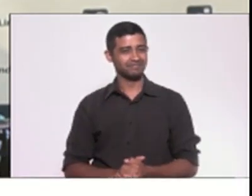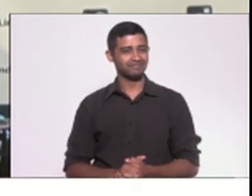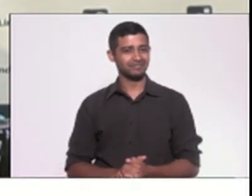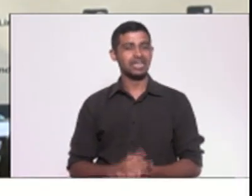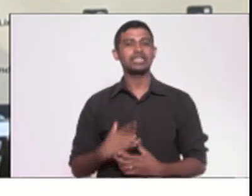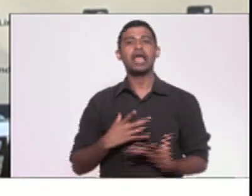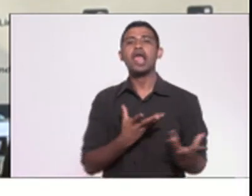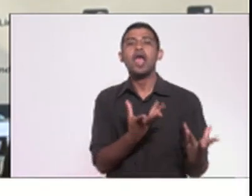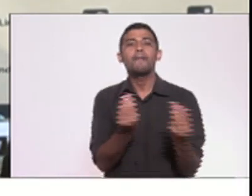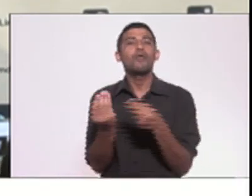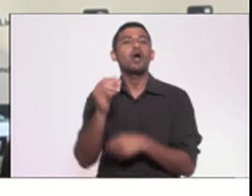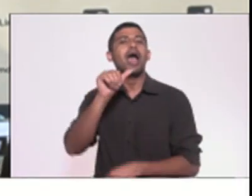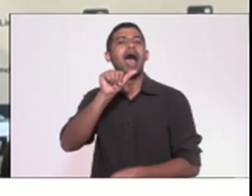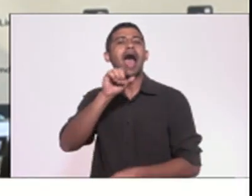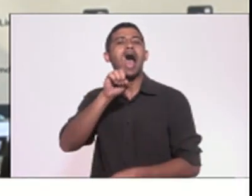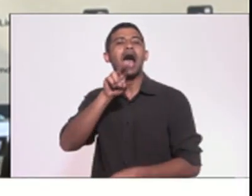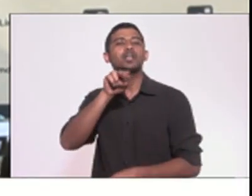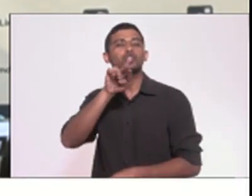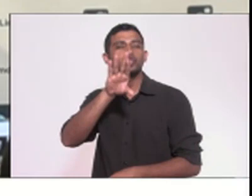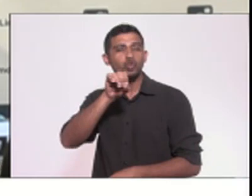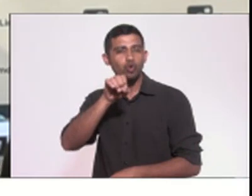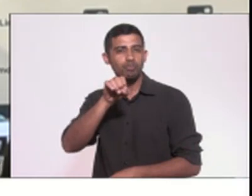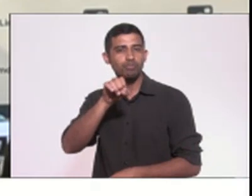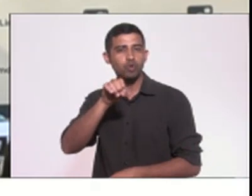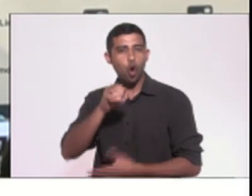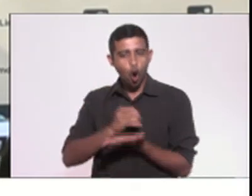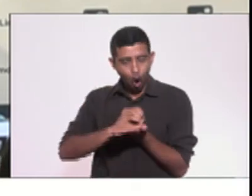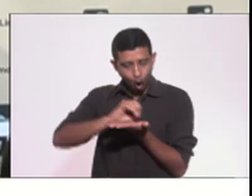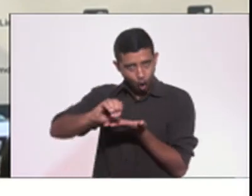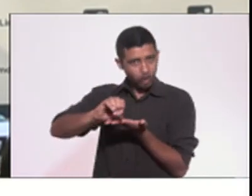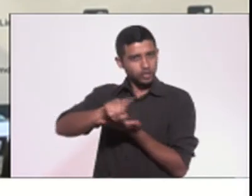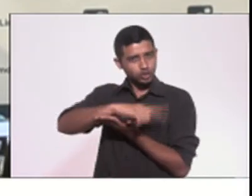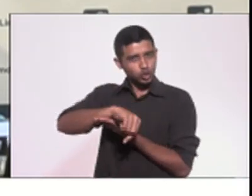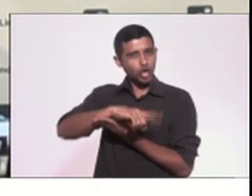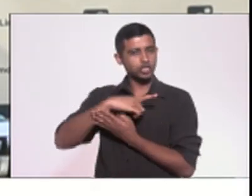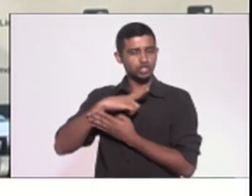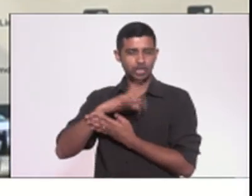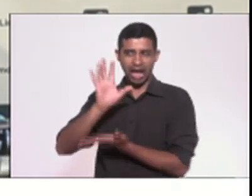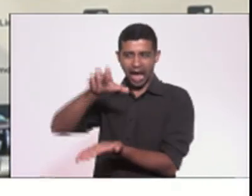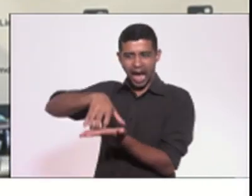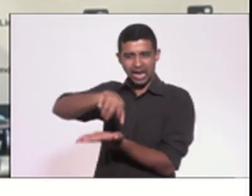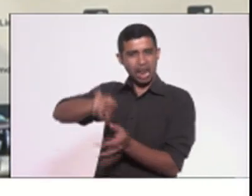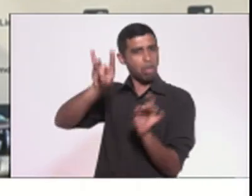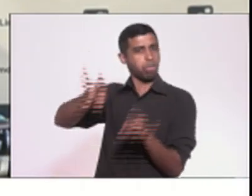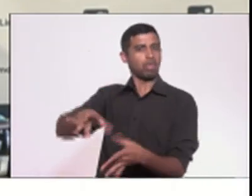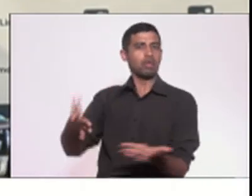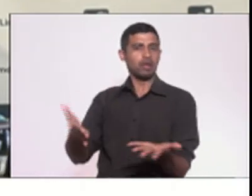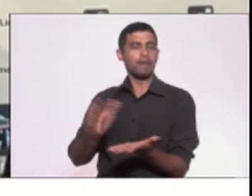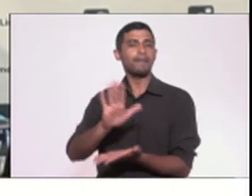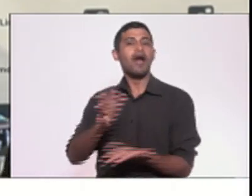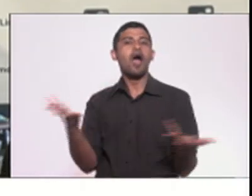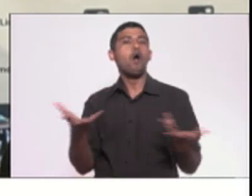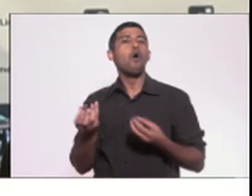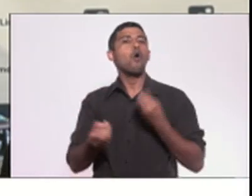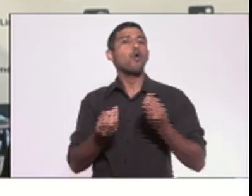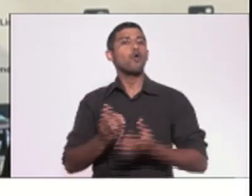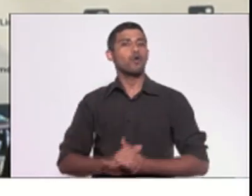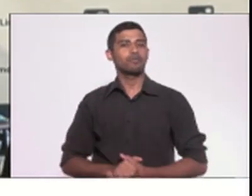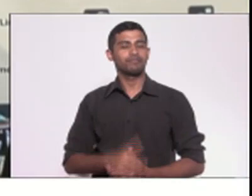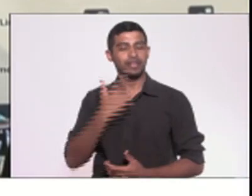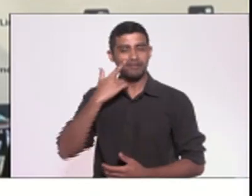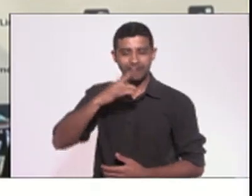adubo orgânico, né? Nós já praticamos isso também. Essa área era uma área abandonada e hoje ela é uma